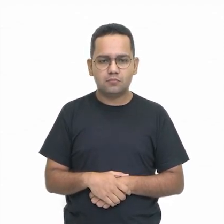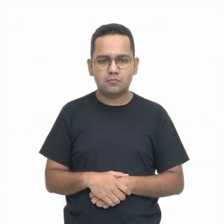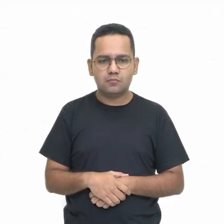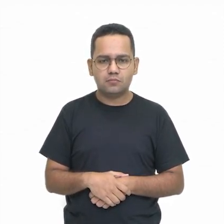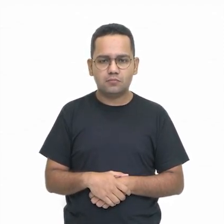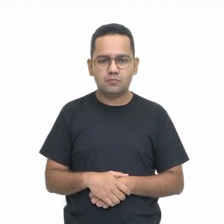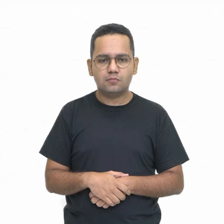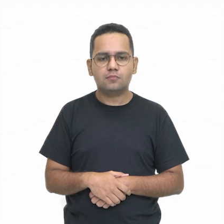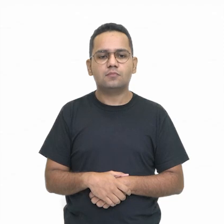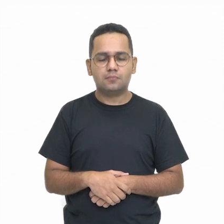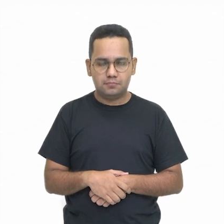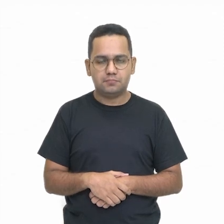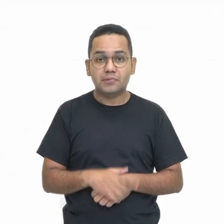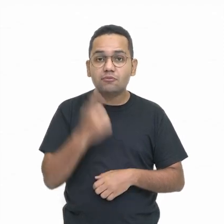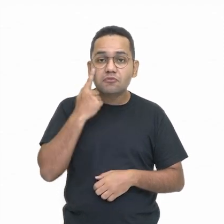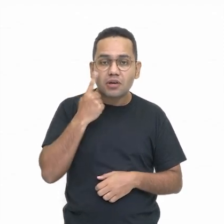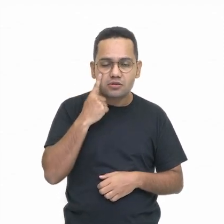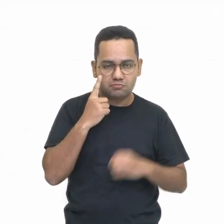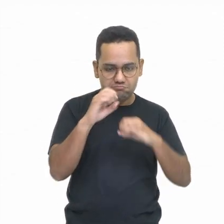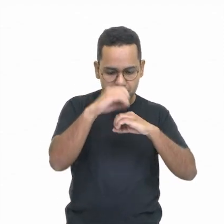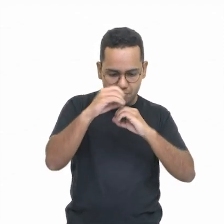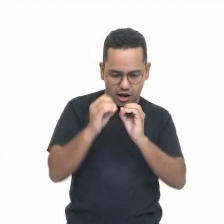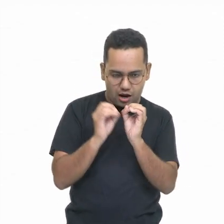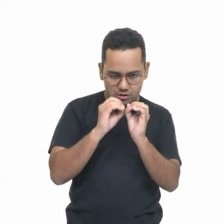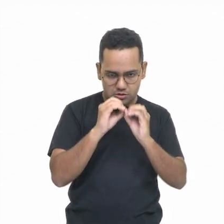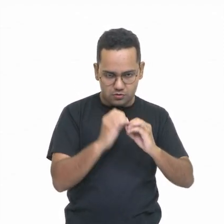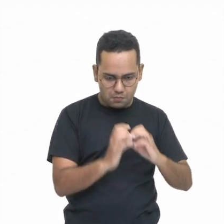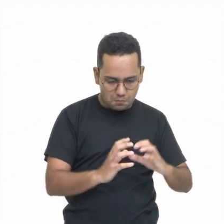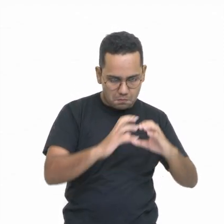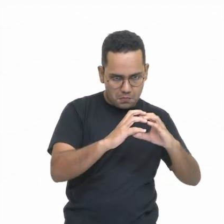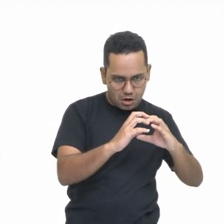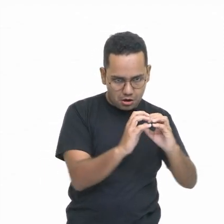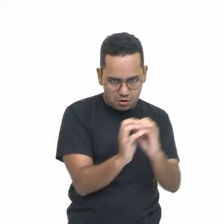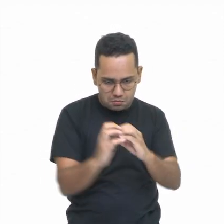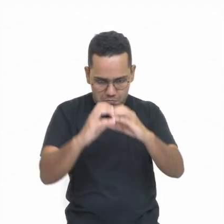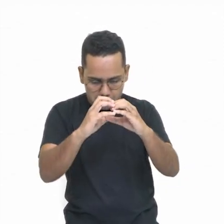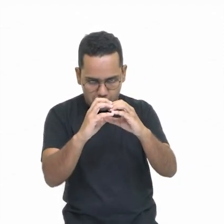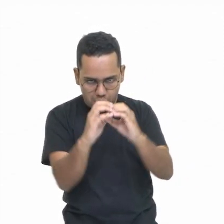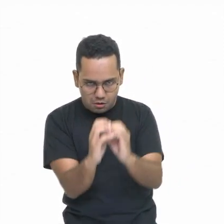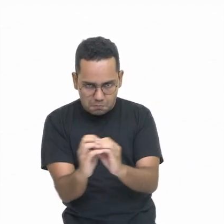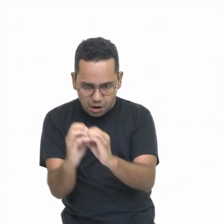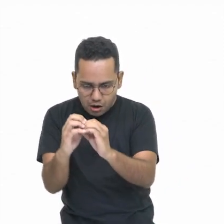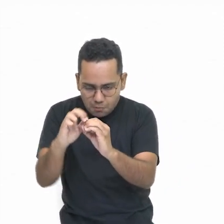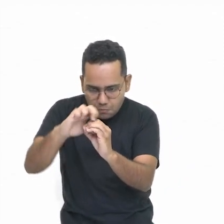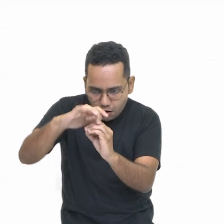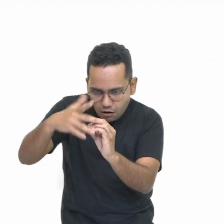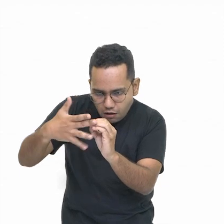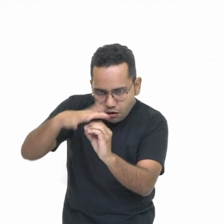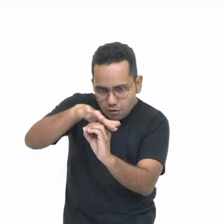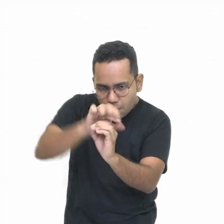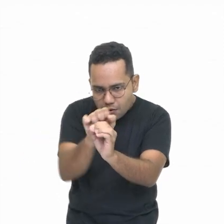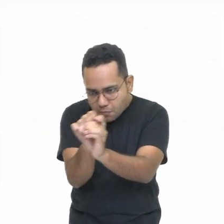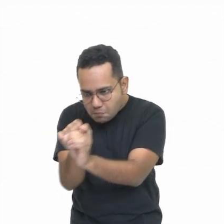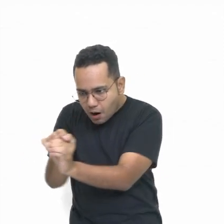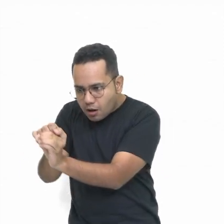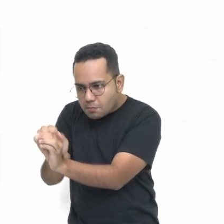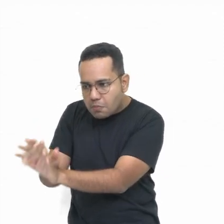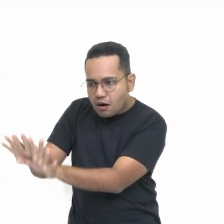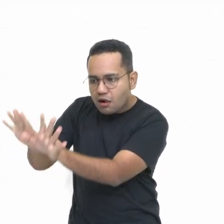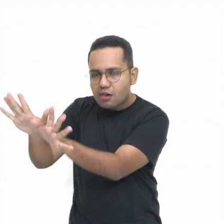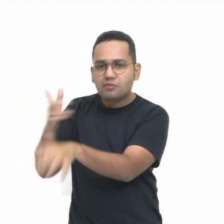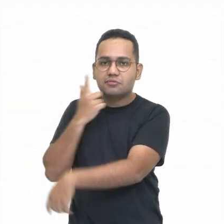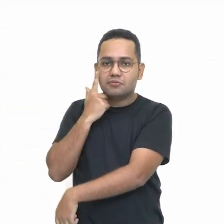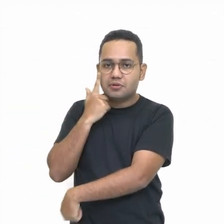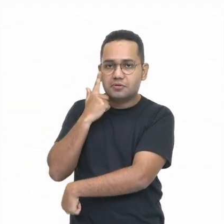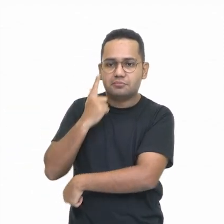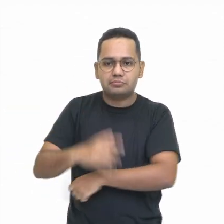partículas digeridas para fora da célula, como a gente pode observar aí nessa